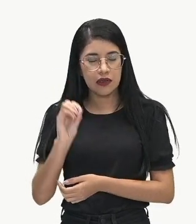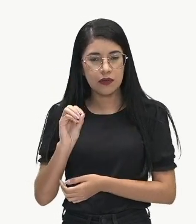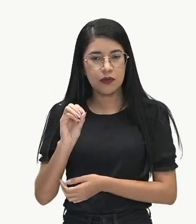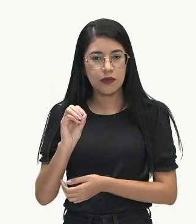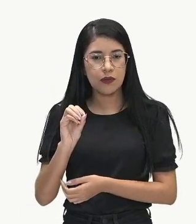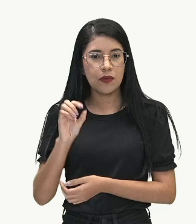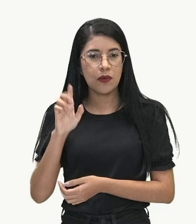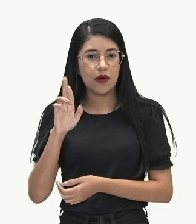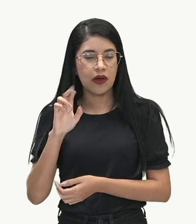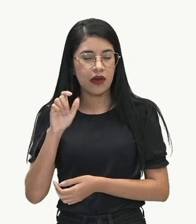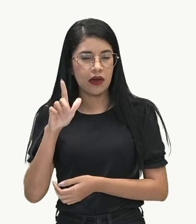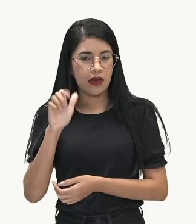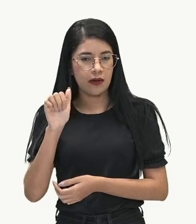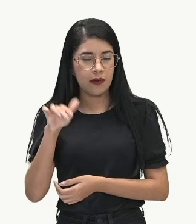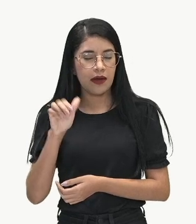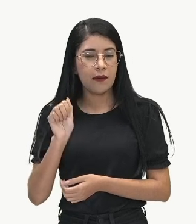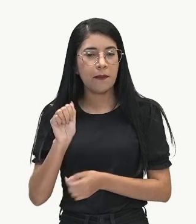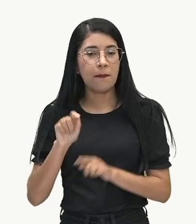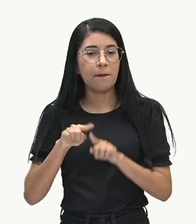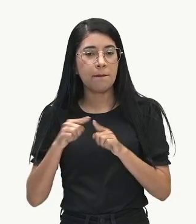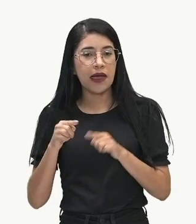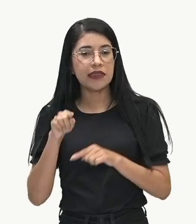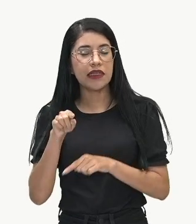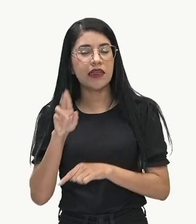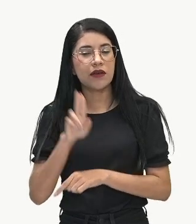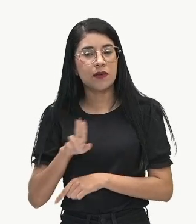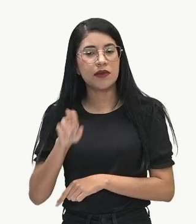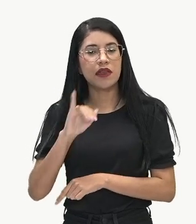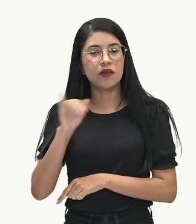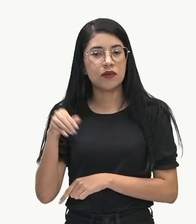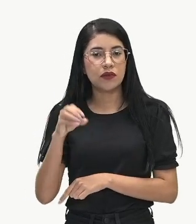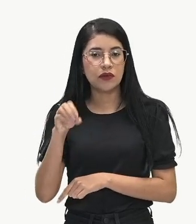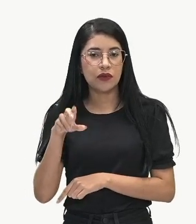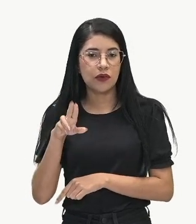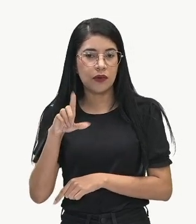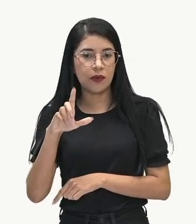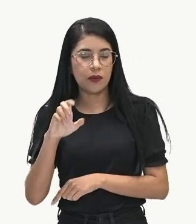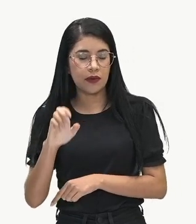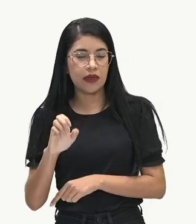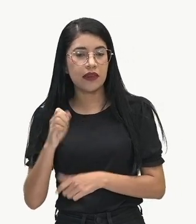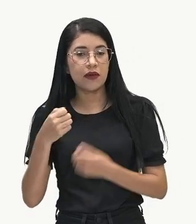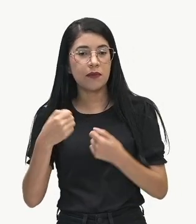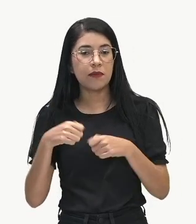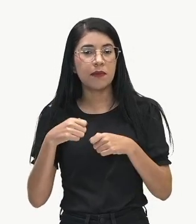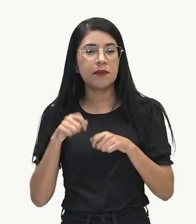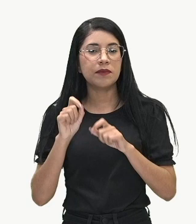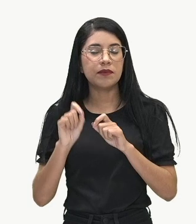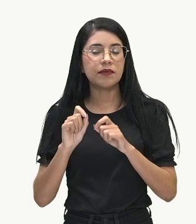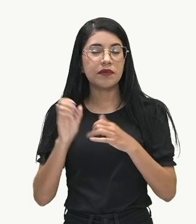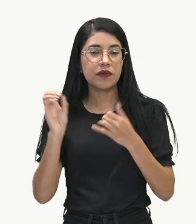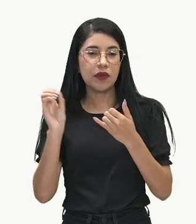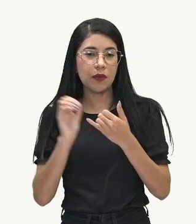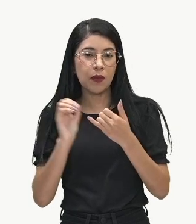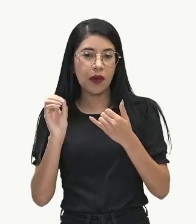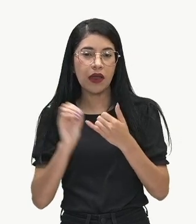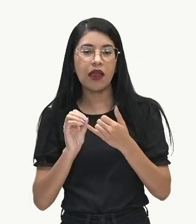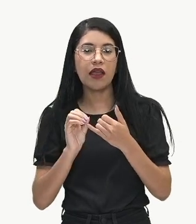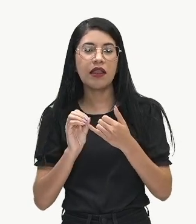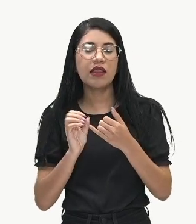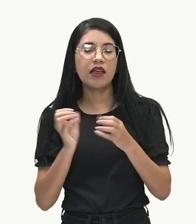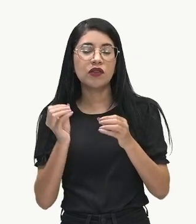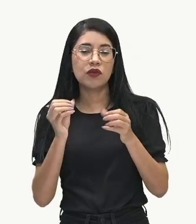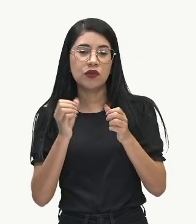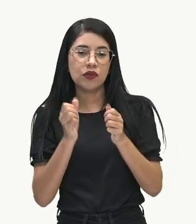quilojoule. Então, aqui no processo endotérmico, é necessário que o calor esteja no reagente